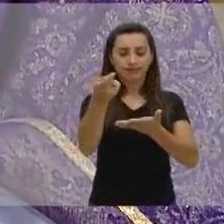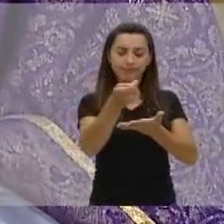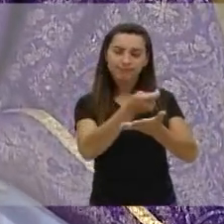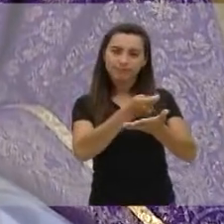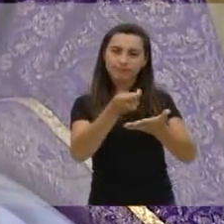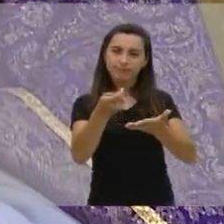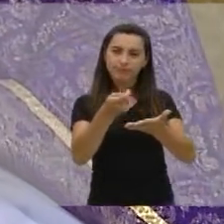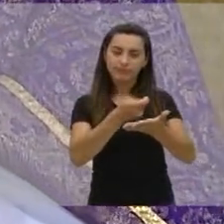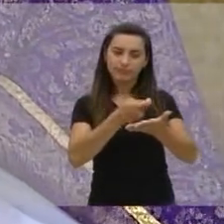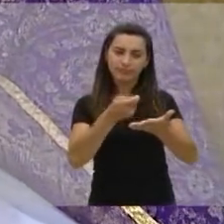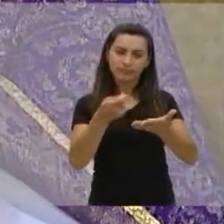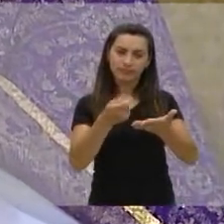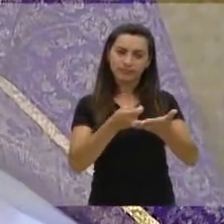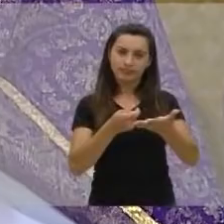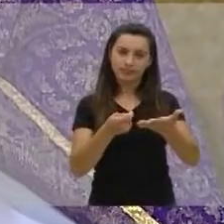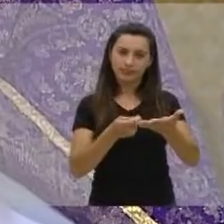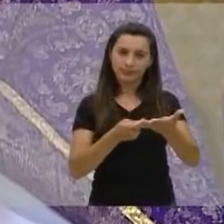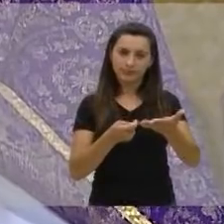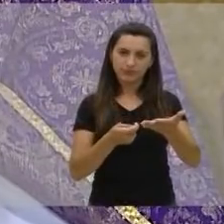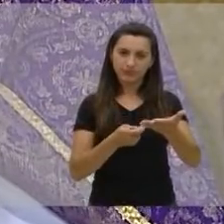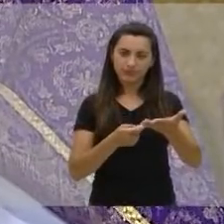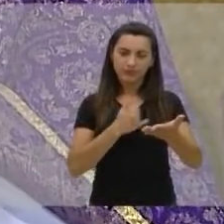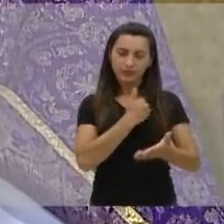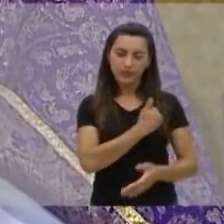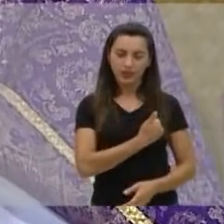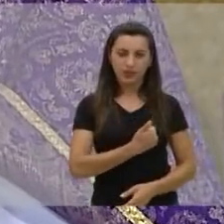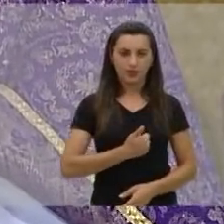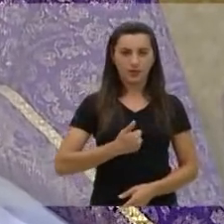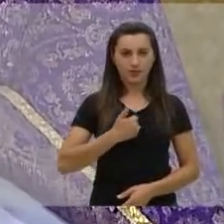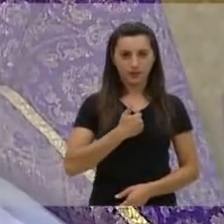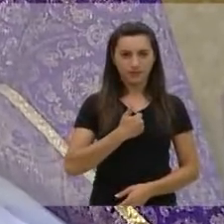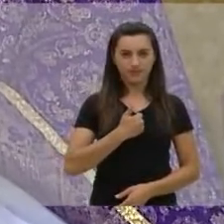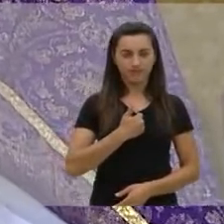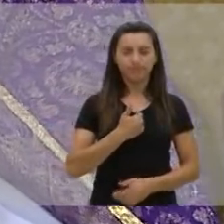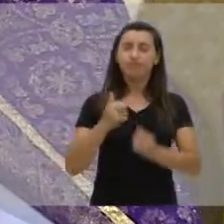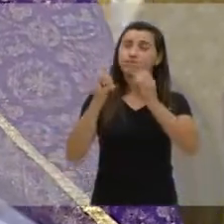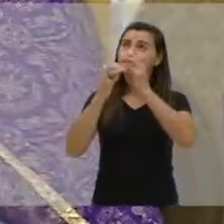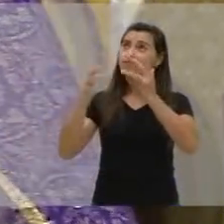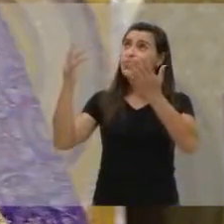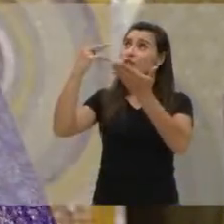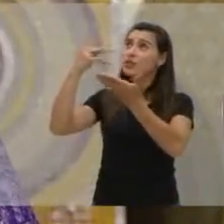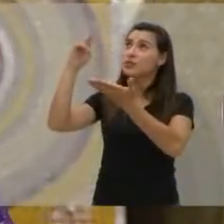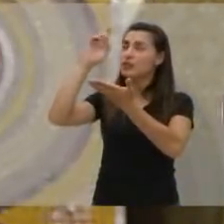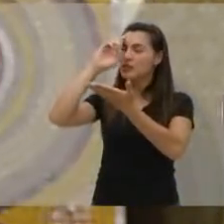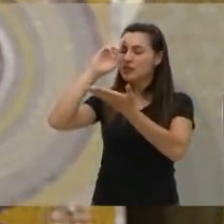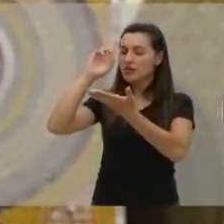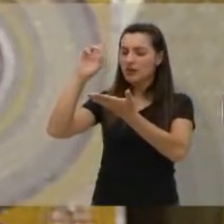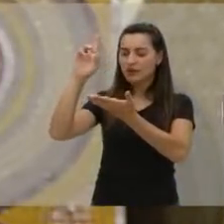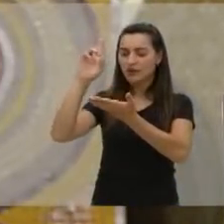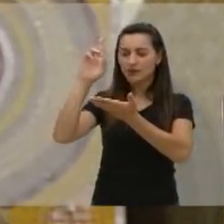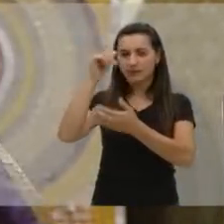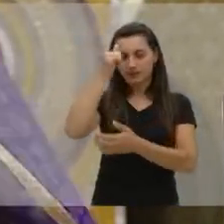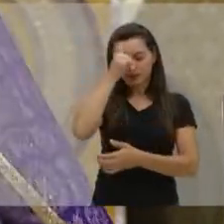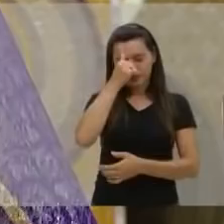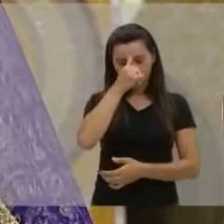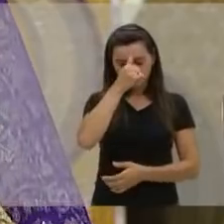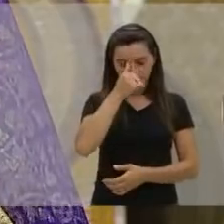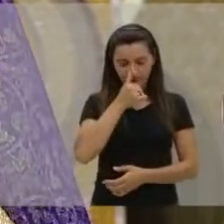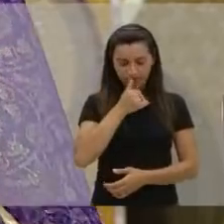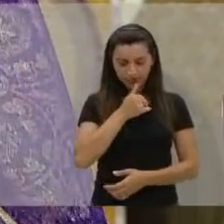Cristo, segundo João. Glória a vós, Senhor. Naquele tempo,